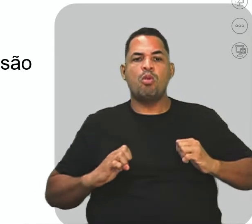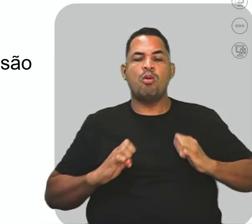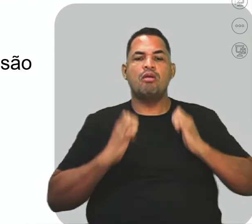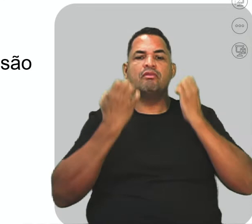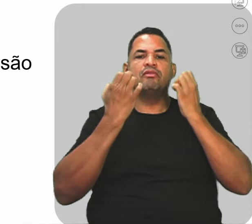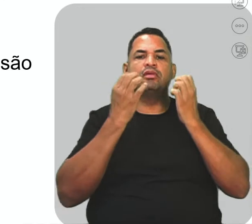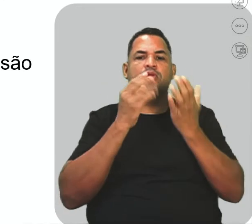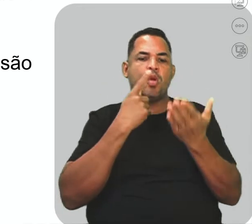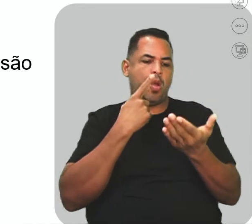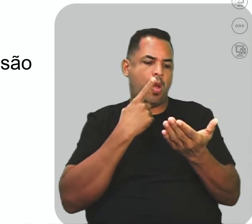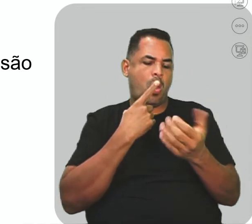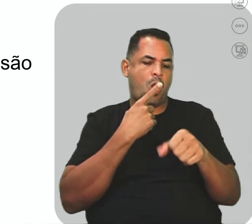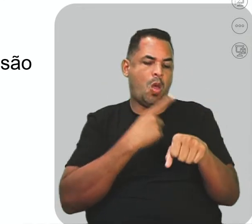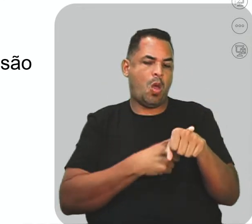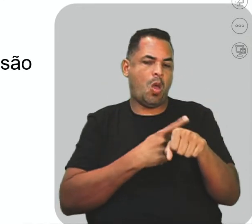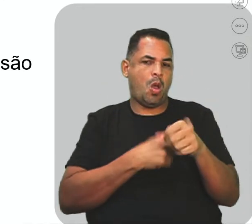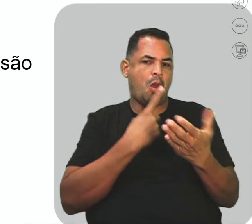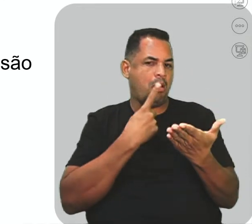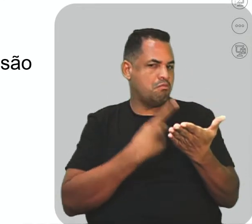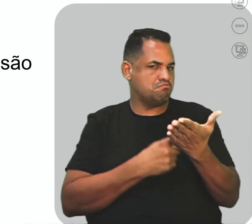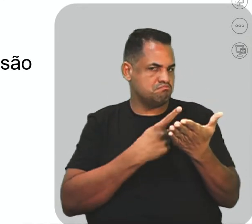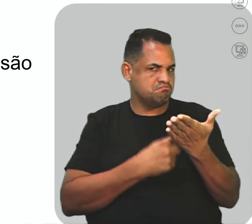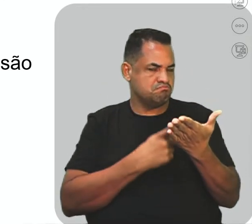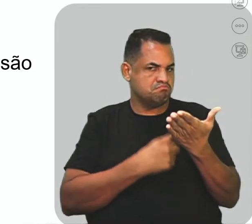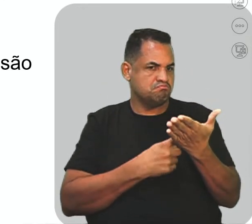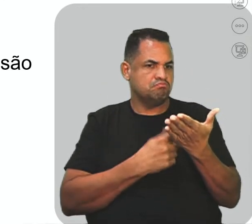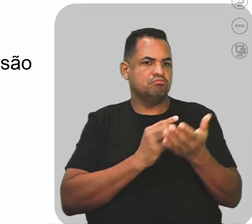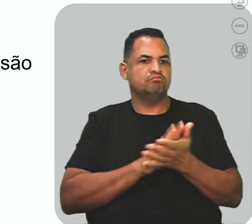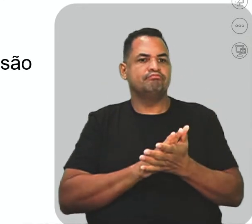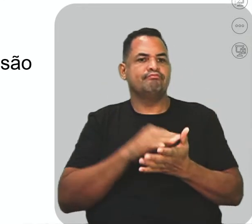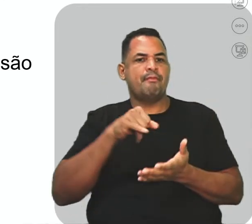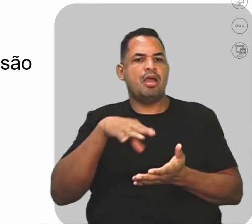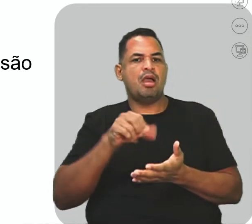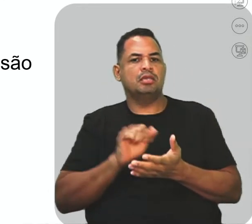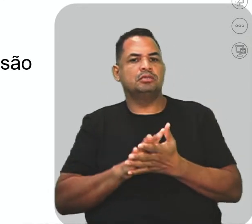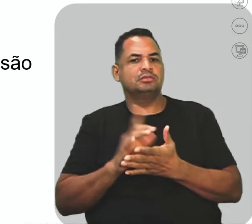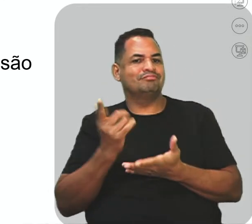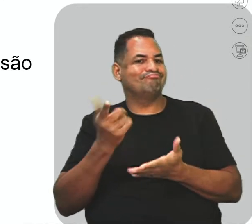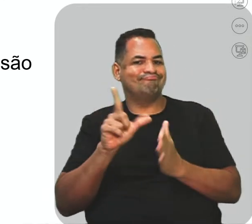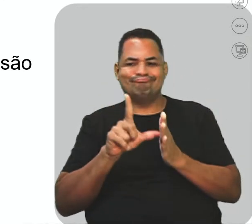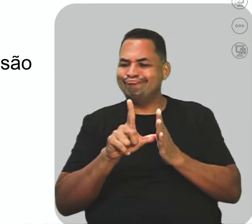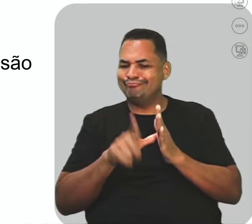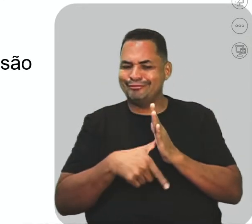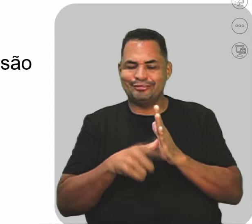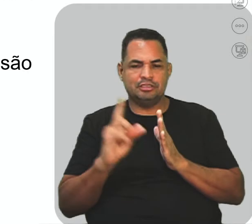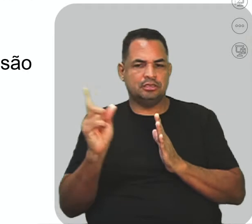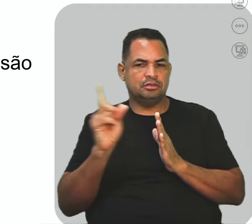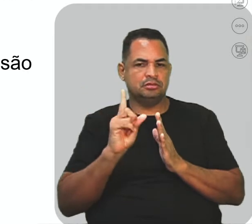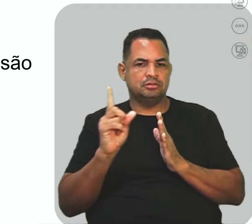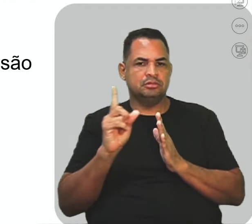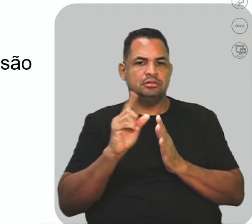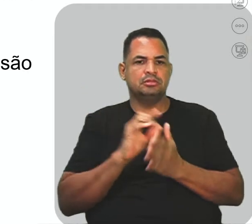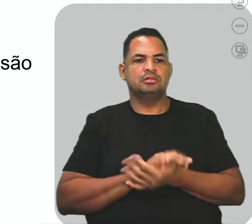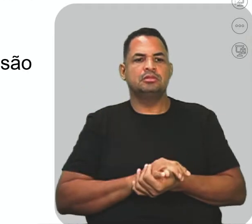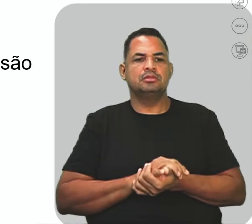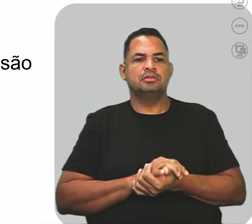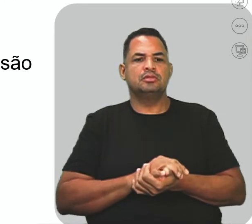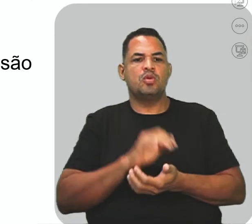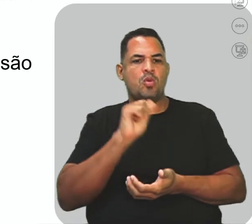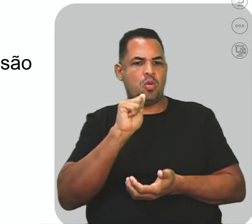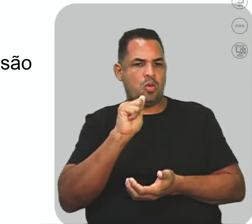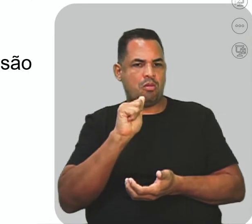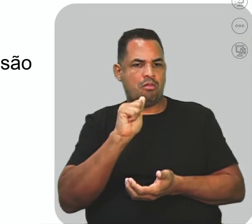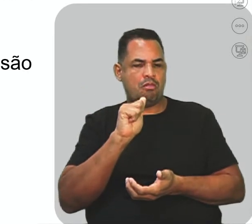B. Márcia compareceu ao evento e não se atrasou. No exemplo